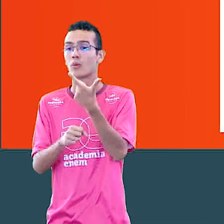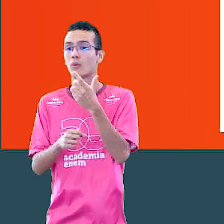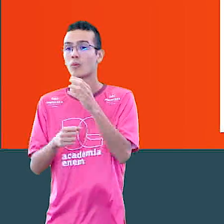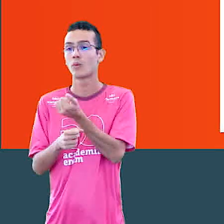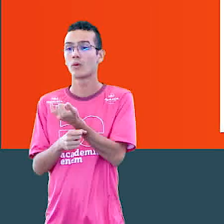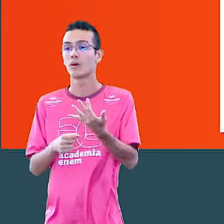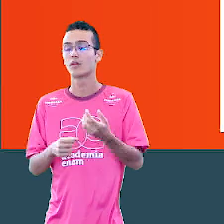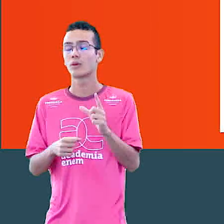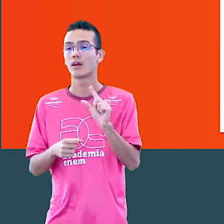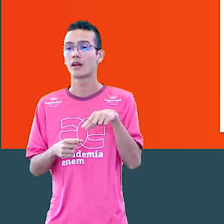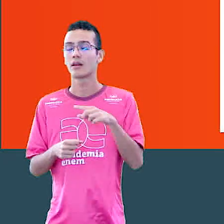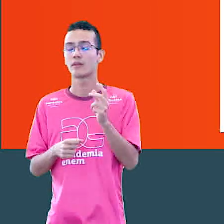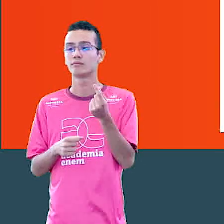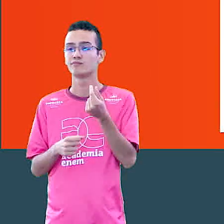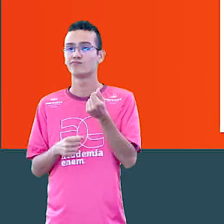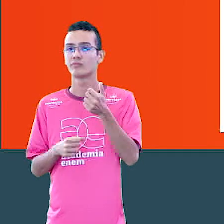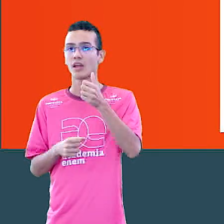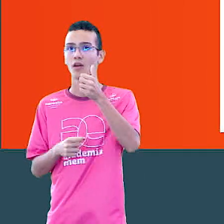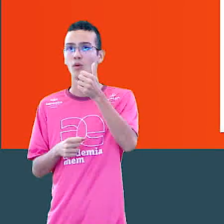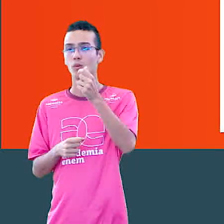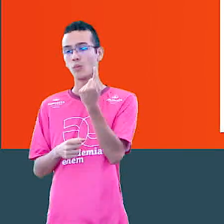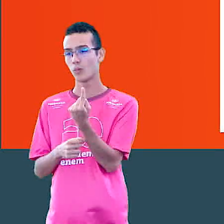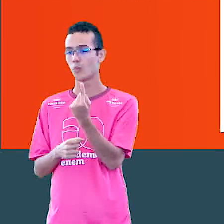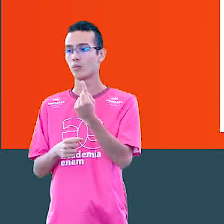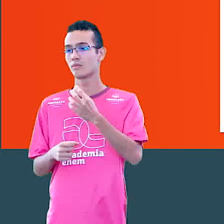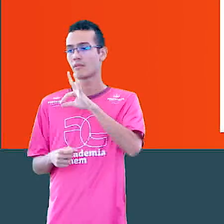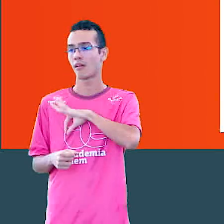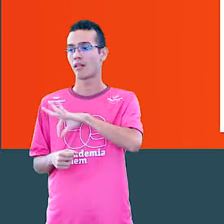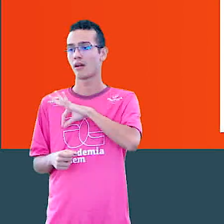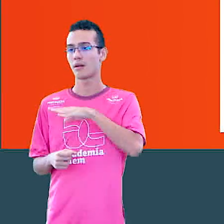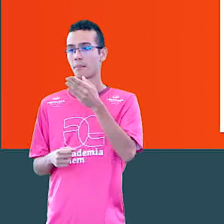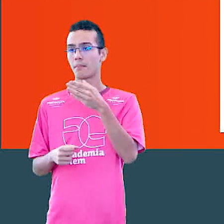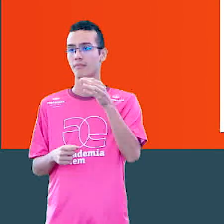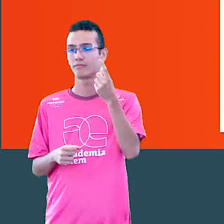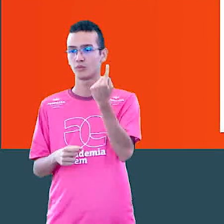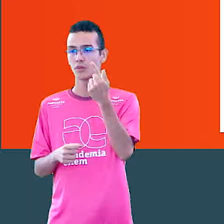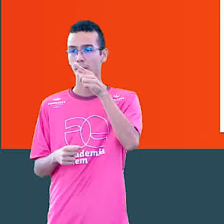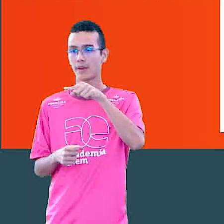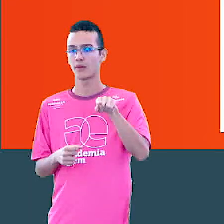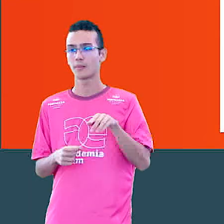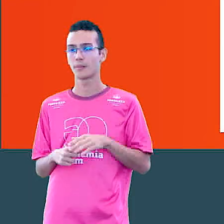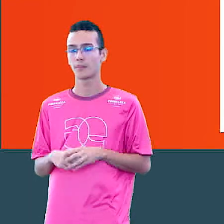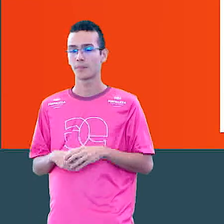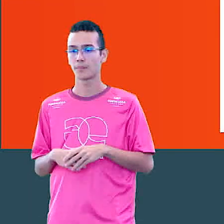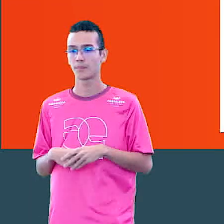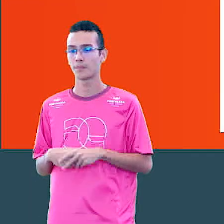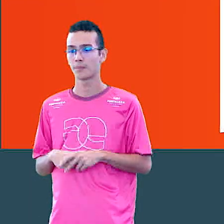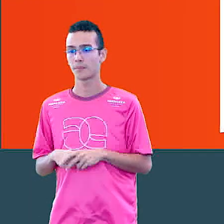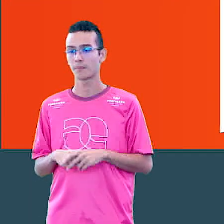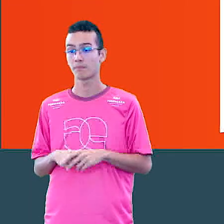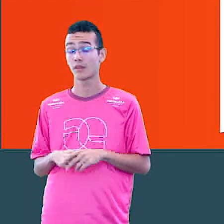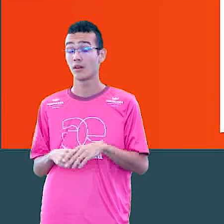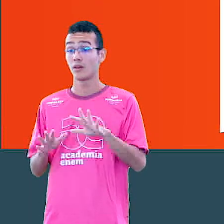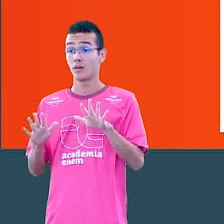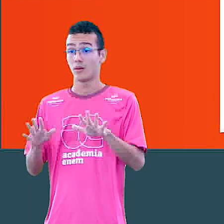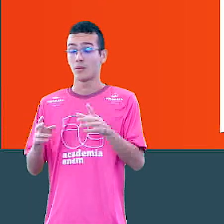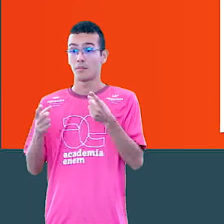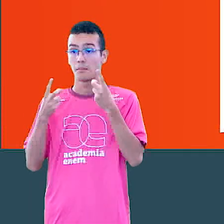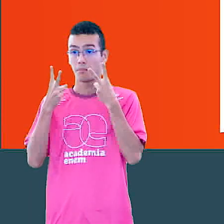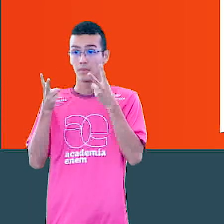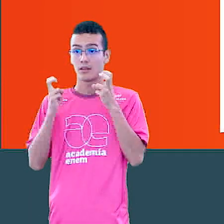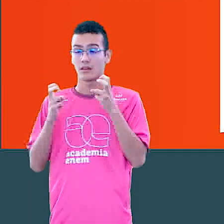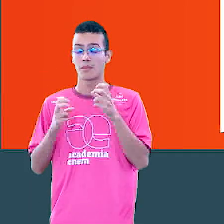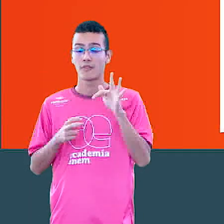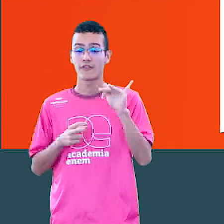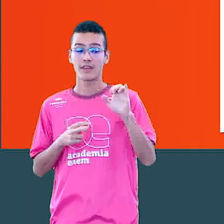família. Olhe que é diferente lá do FIES. O FIES é meio salário, até meio a renda per capita,